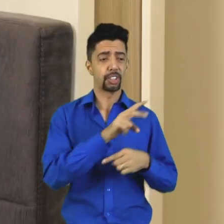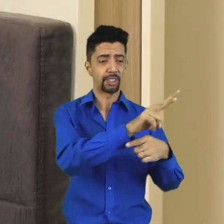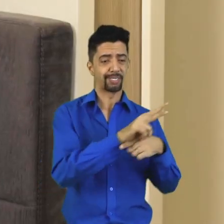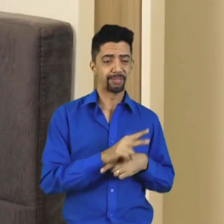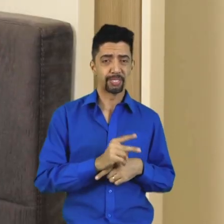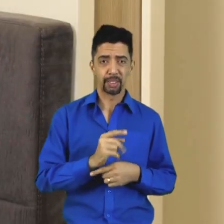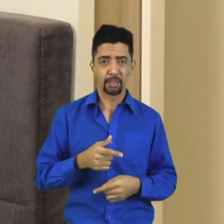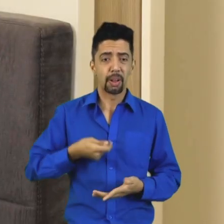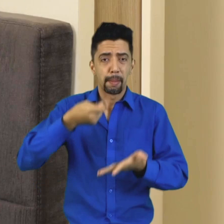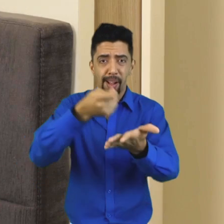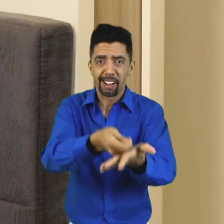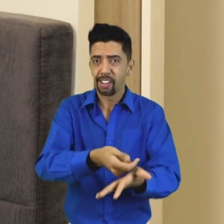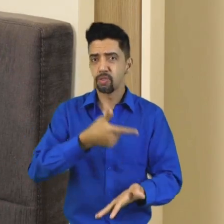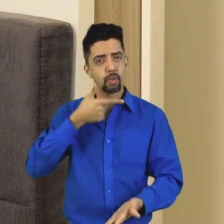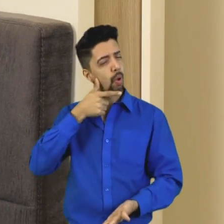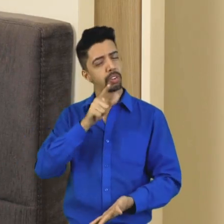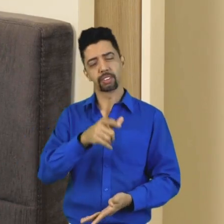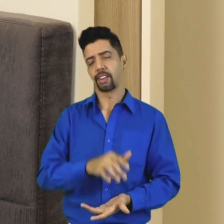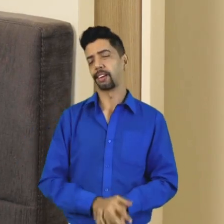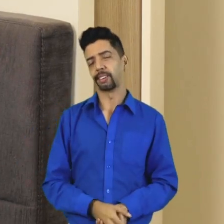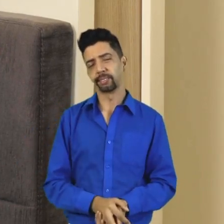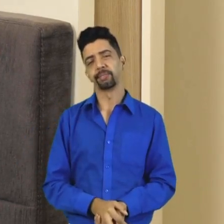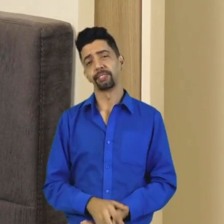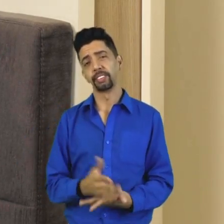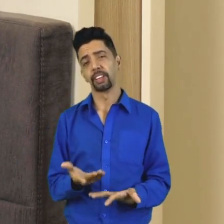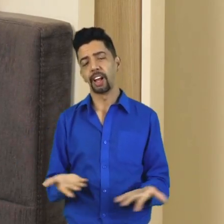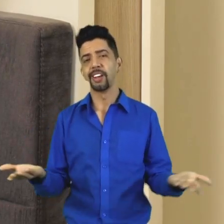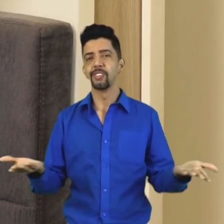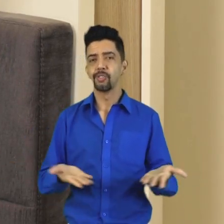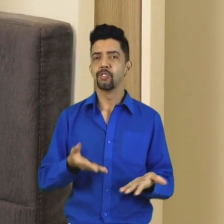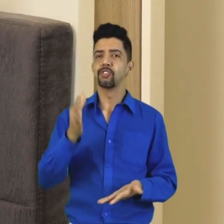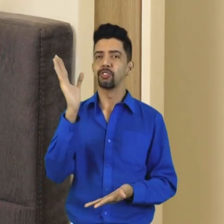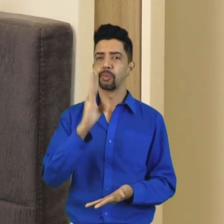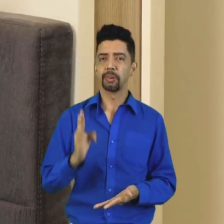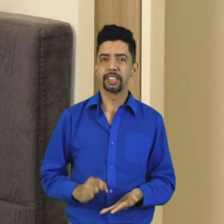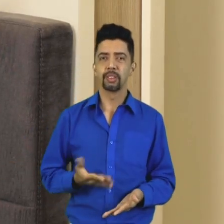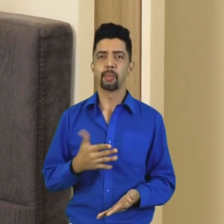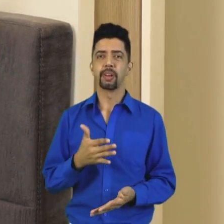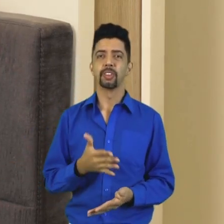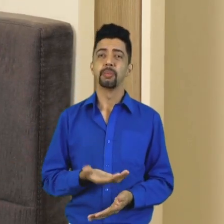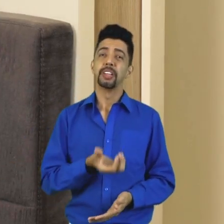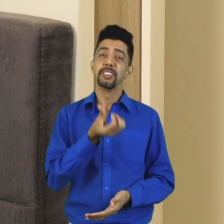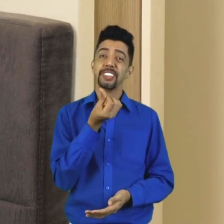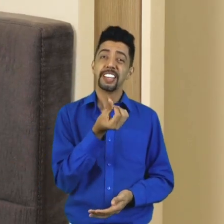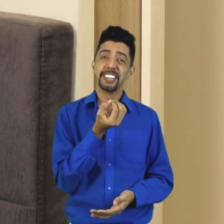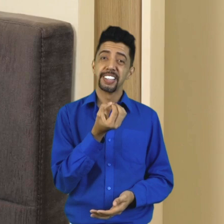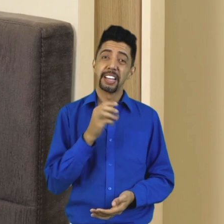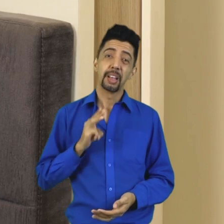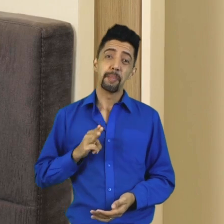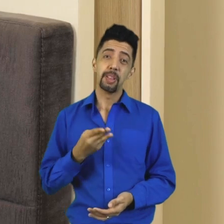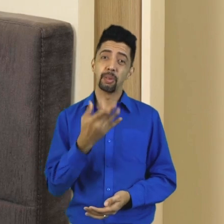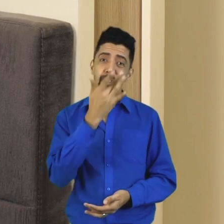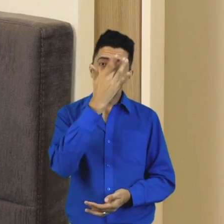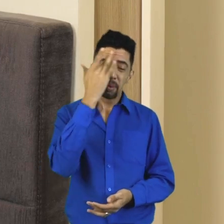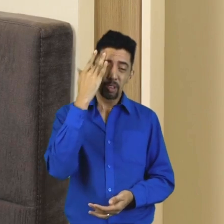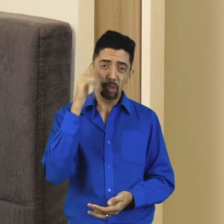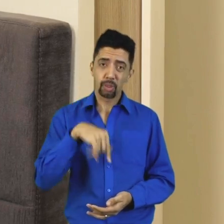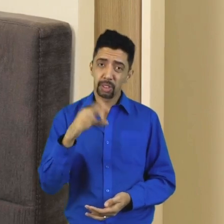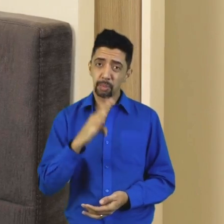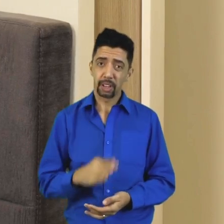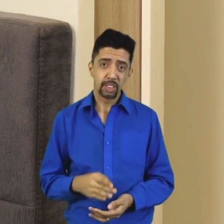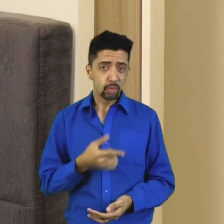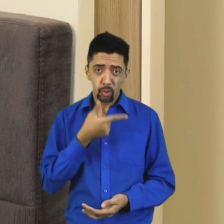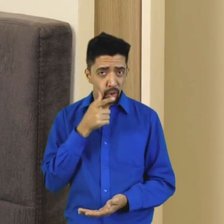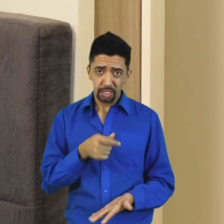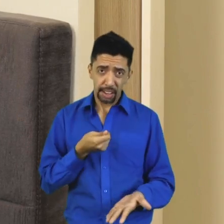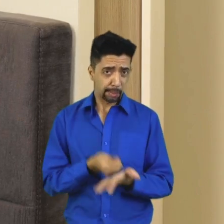é o reflexo da família brasileira, que são mais de 60 milhões, que perderam o